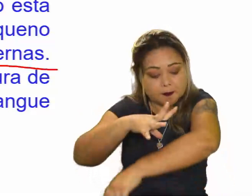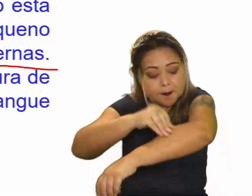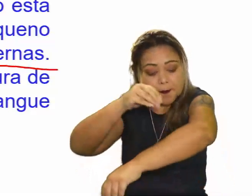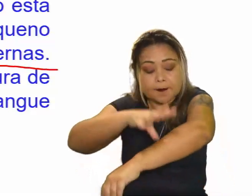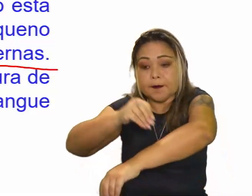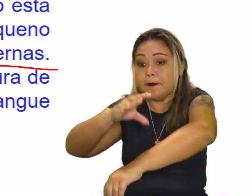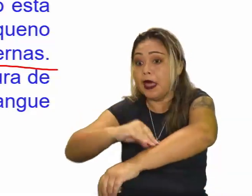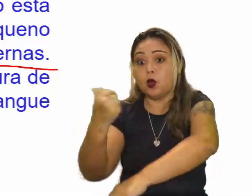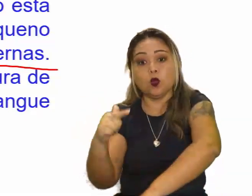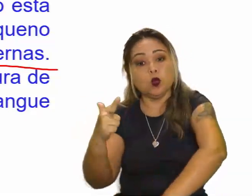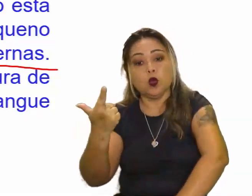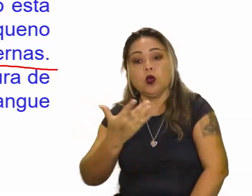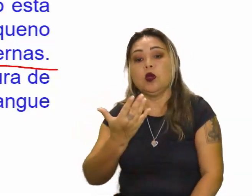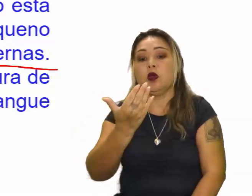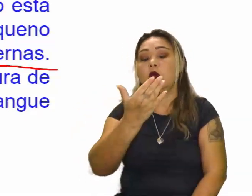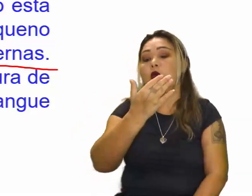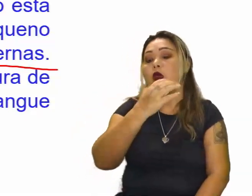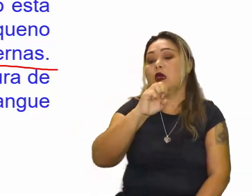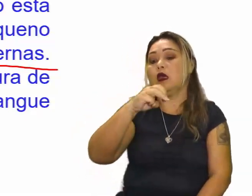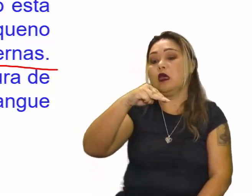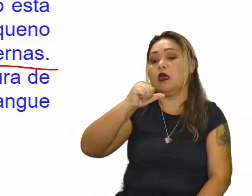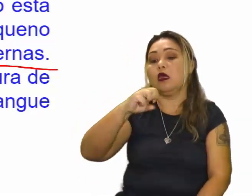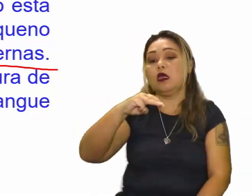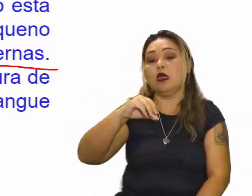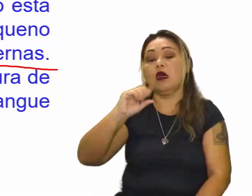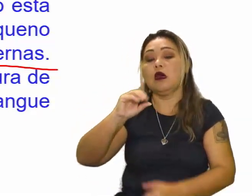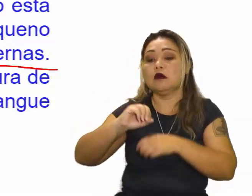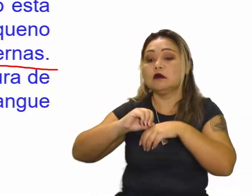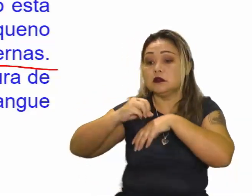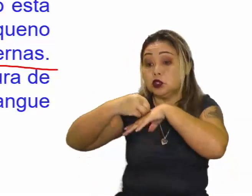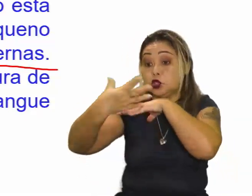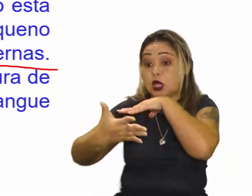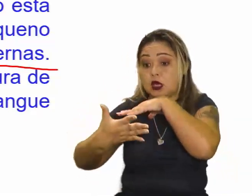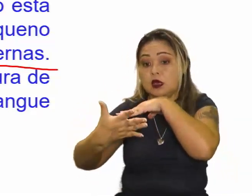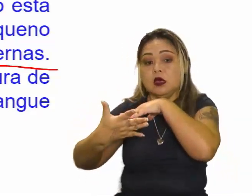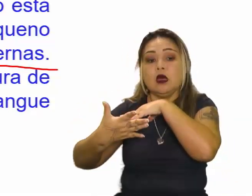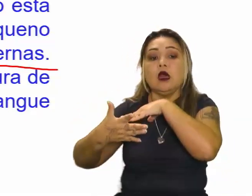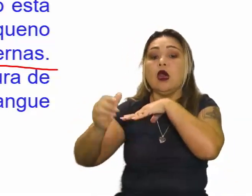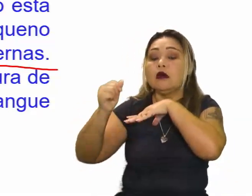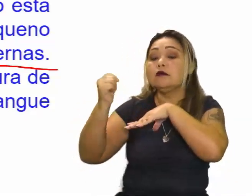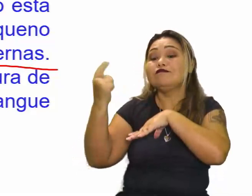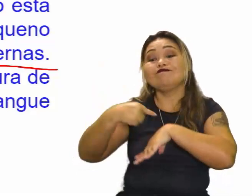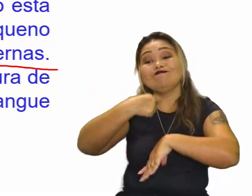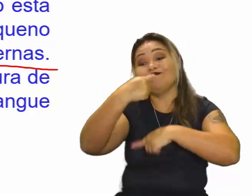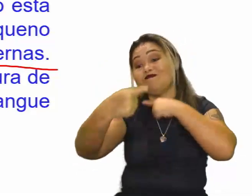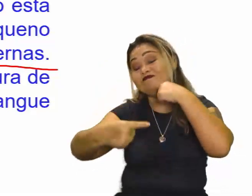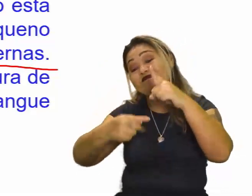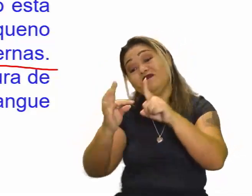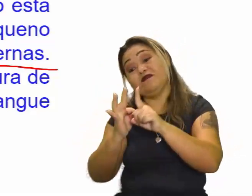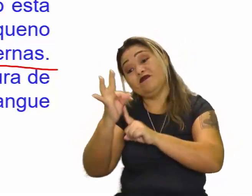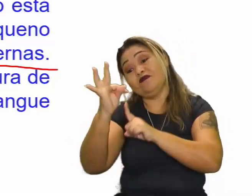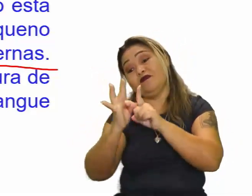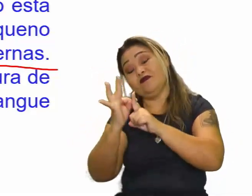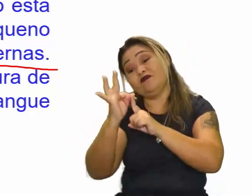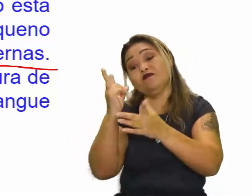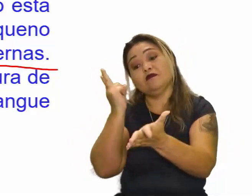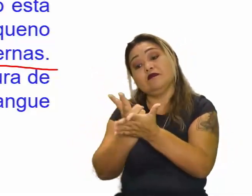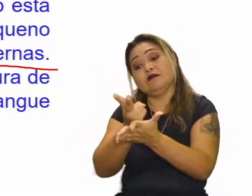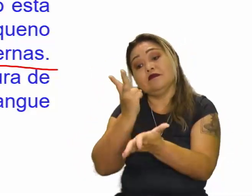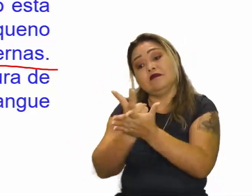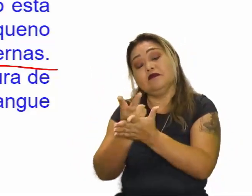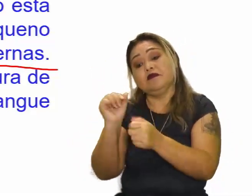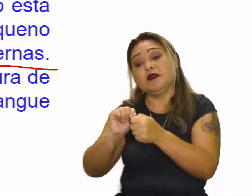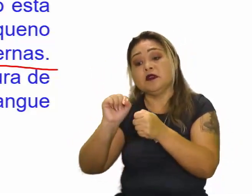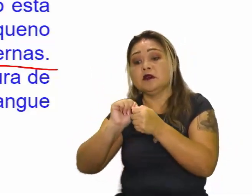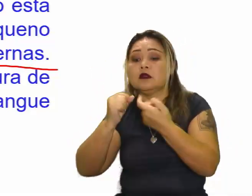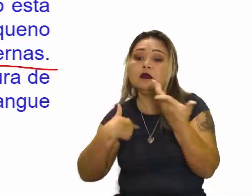pelos e escamas. Isso significa que são incapazes de manter a temperatura corpórea constante. Se